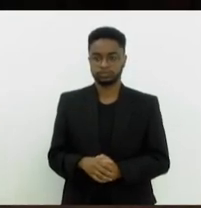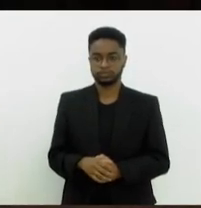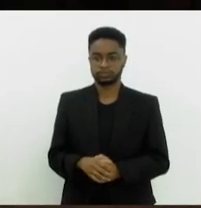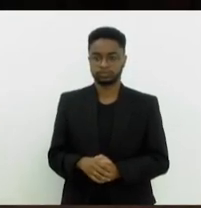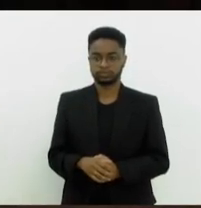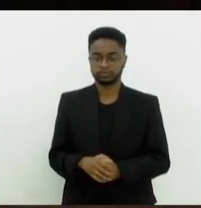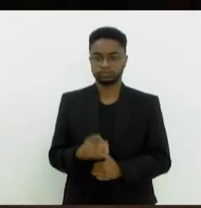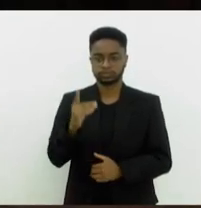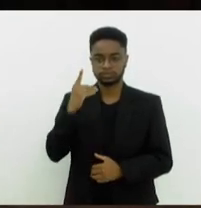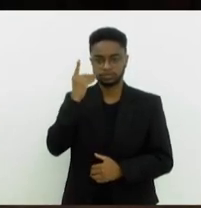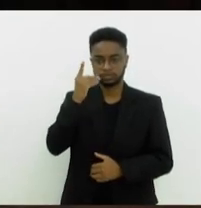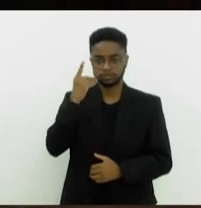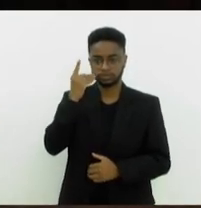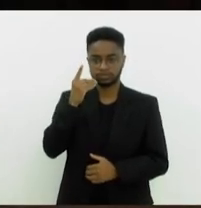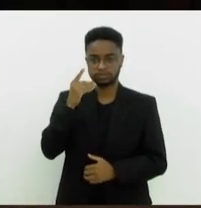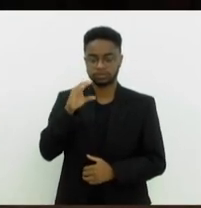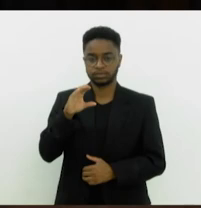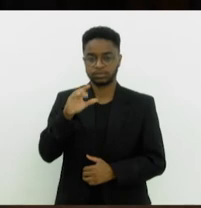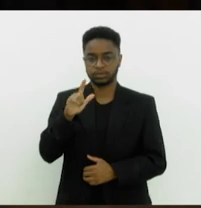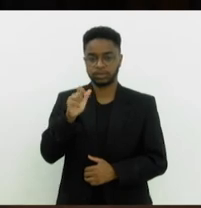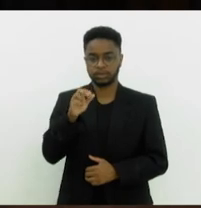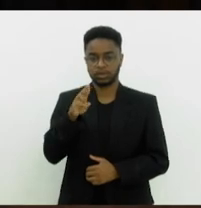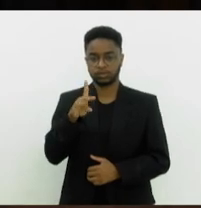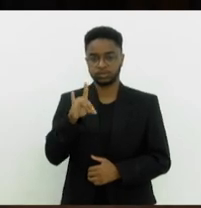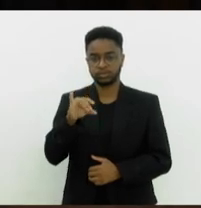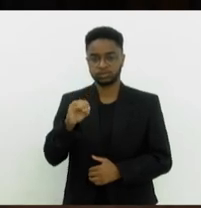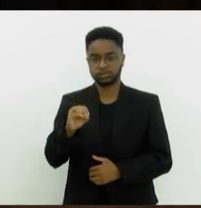Nosso nobre deputado Cláudio Caiado.